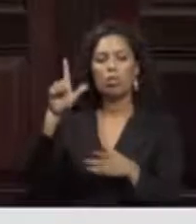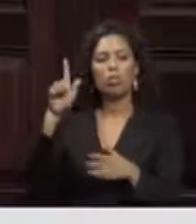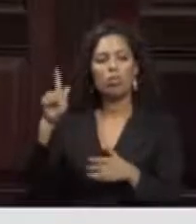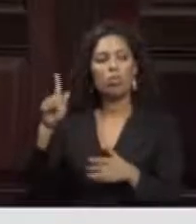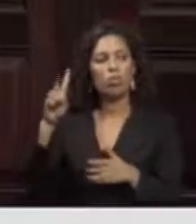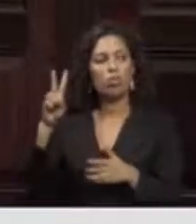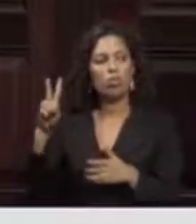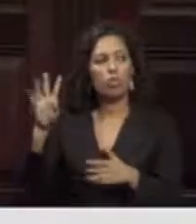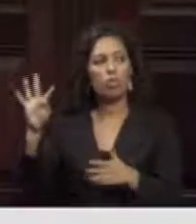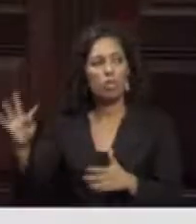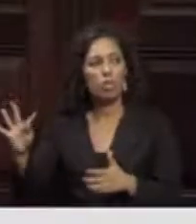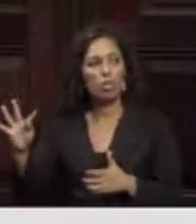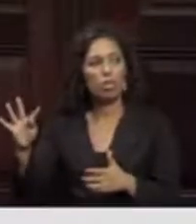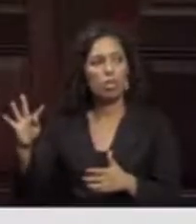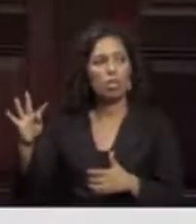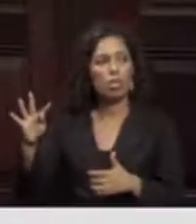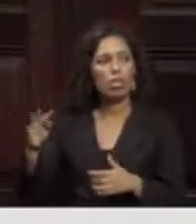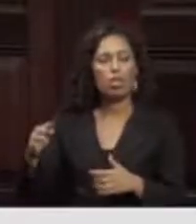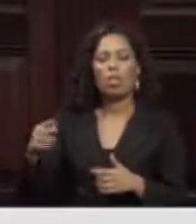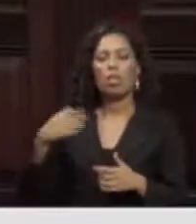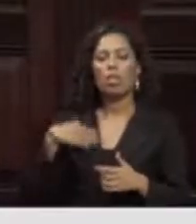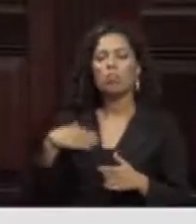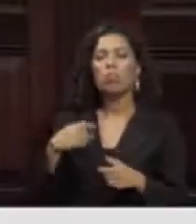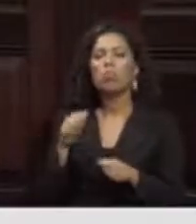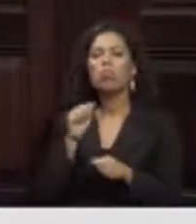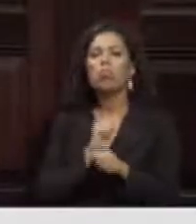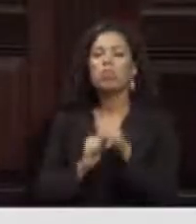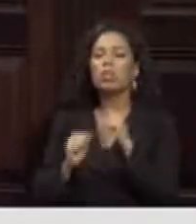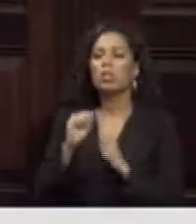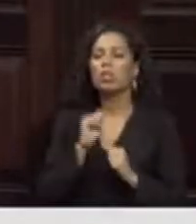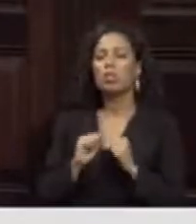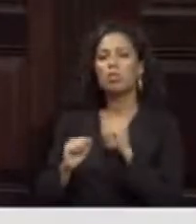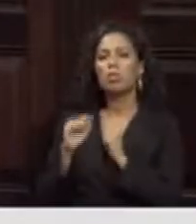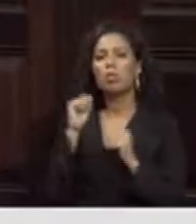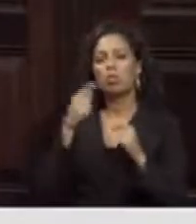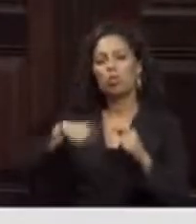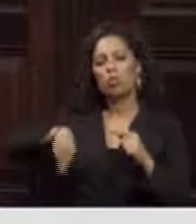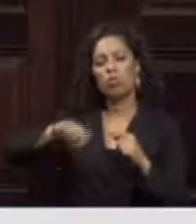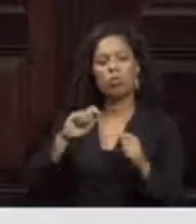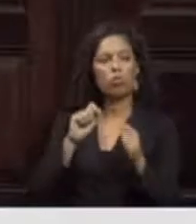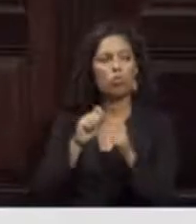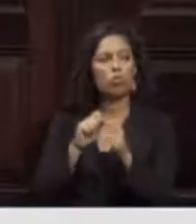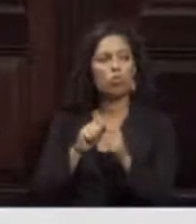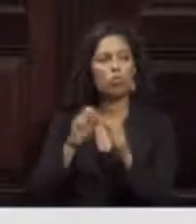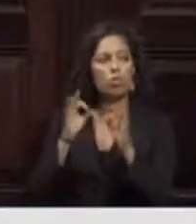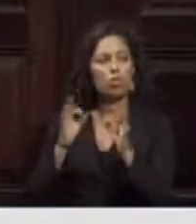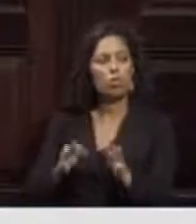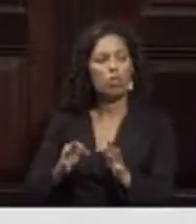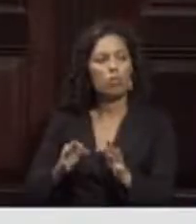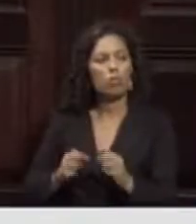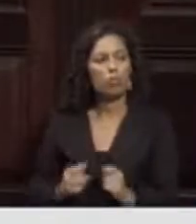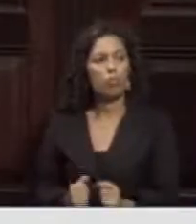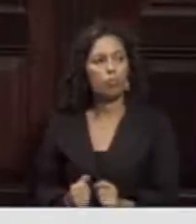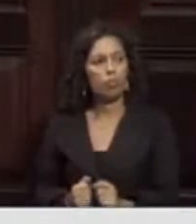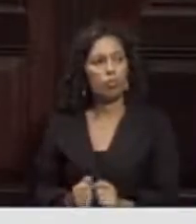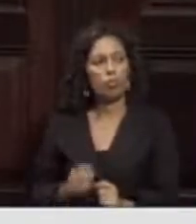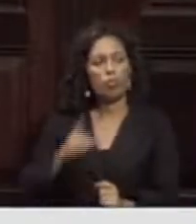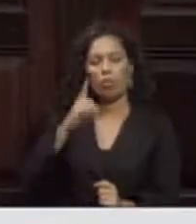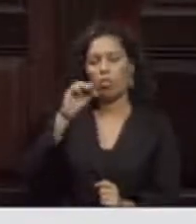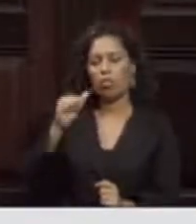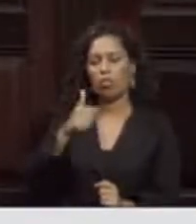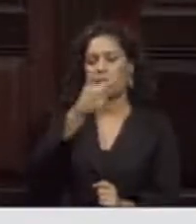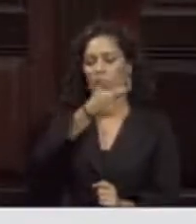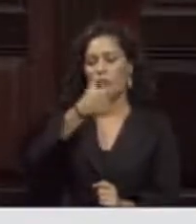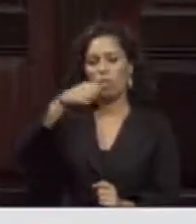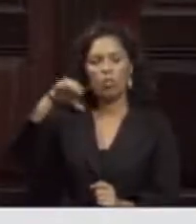gente seja cada vez mais solidário e preocupado com as bandeiras uns dos outros. Dia 29 de